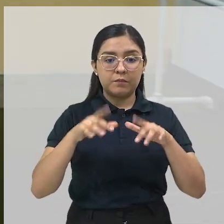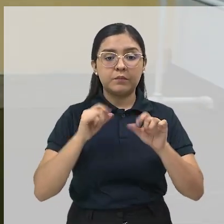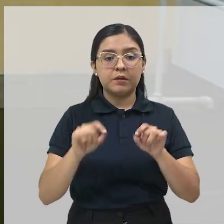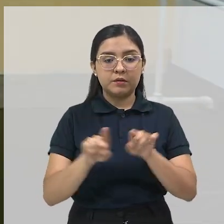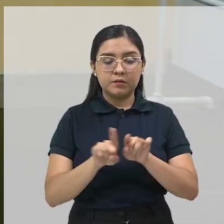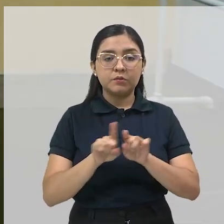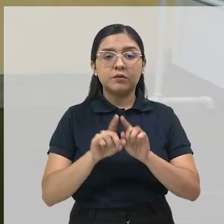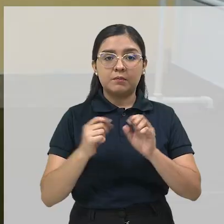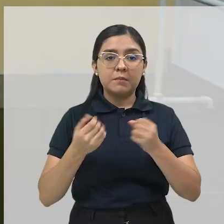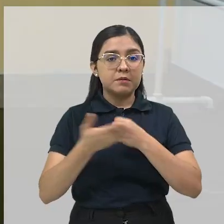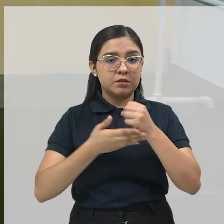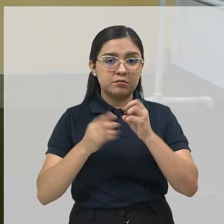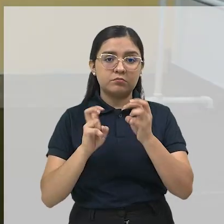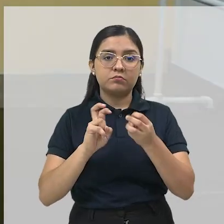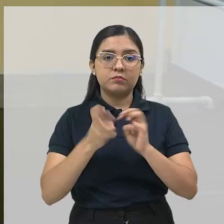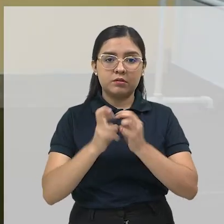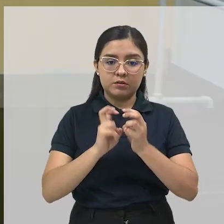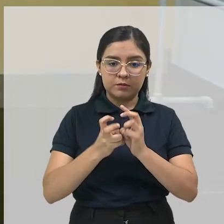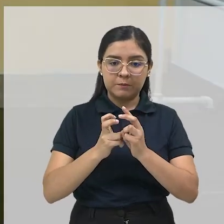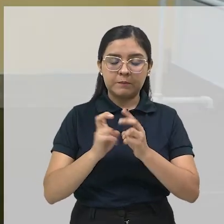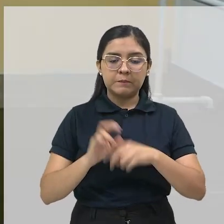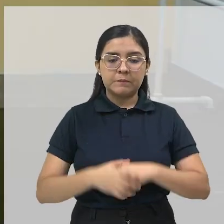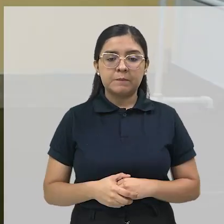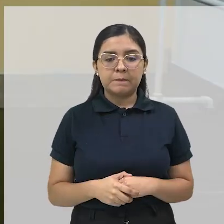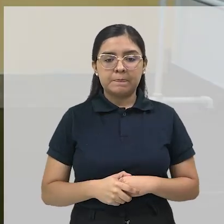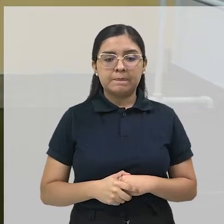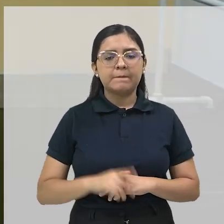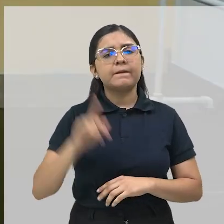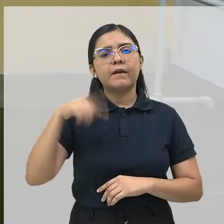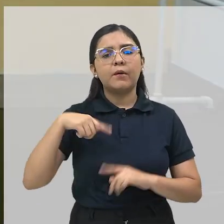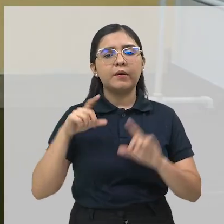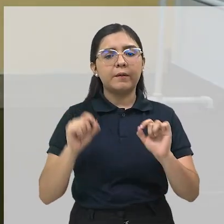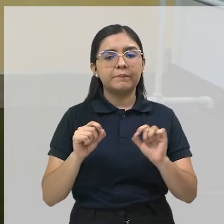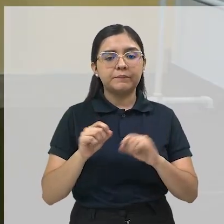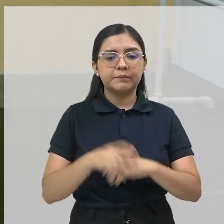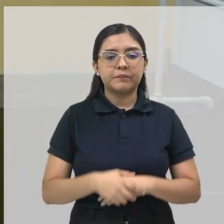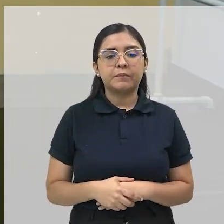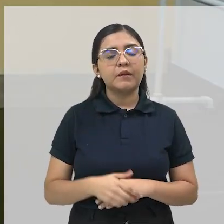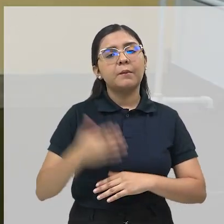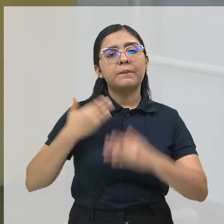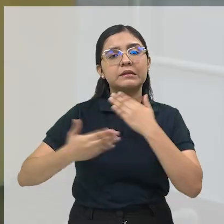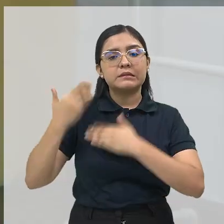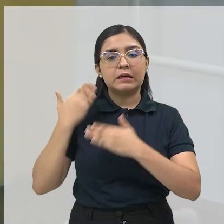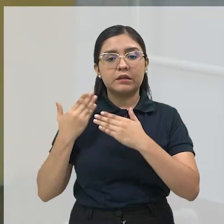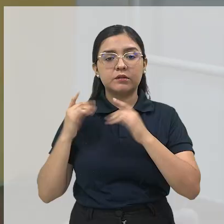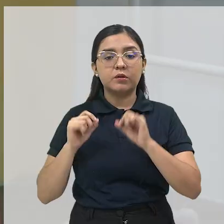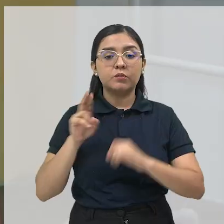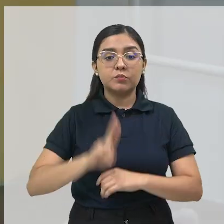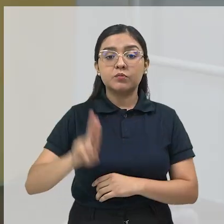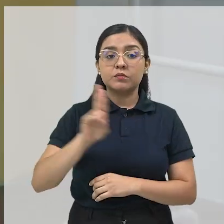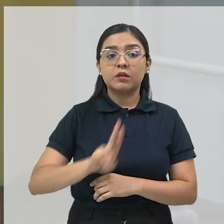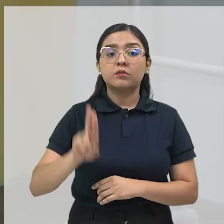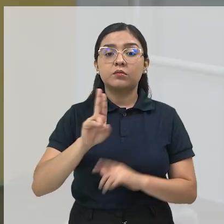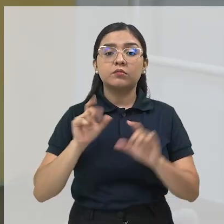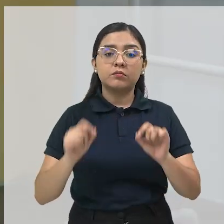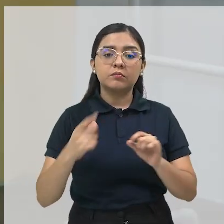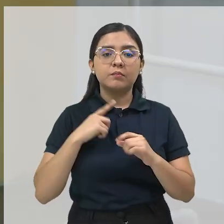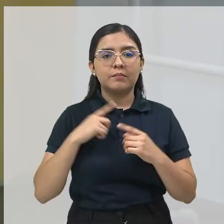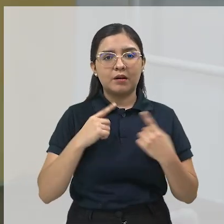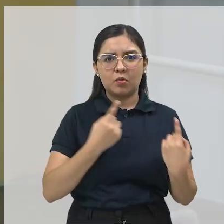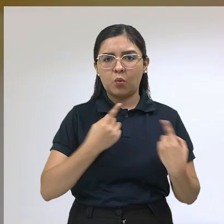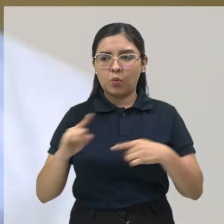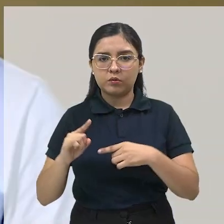da capoeira, criou-se a tesoura de Oscarito, que é justamente, naquela época, era utilizada para atacar